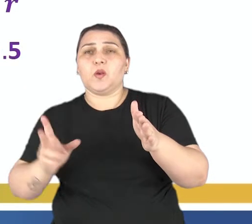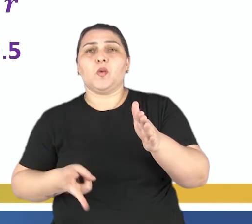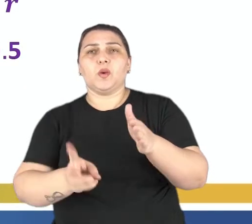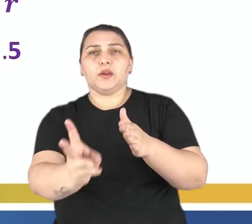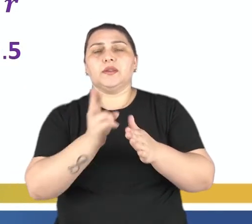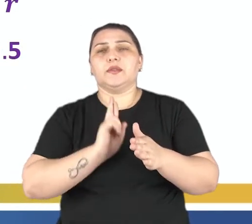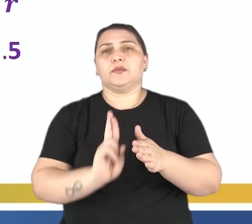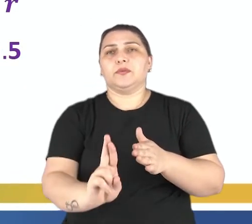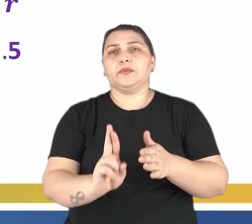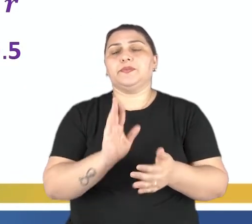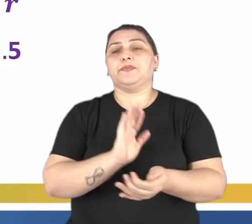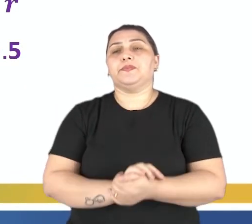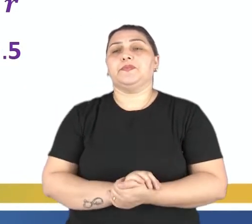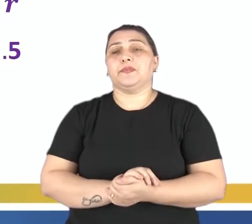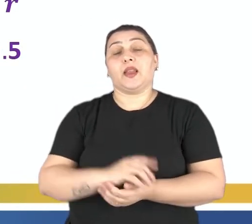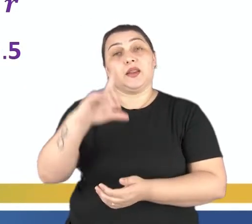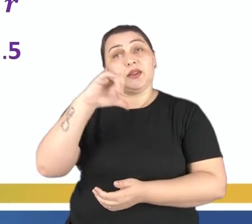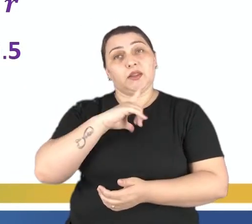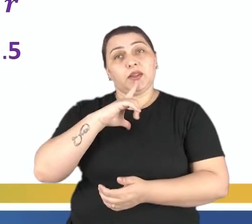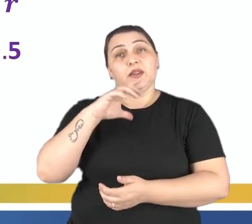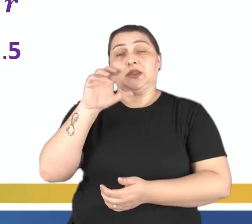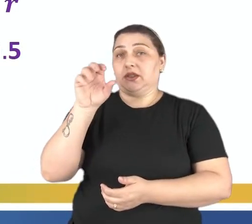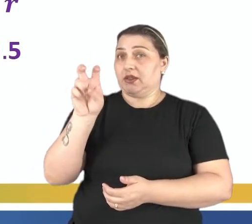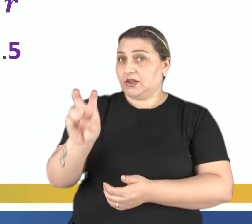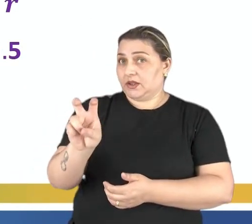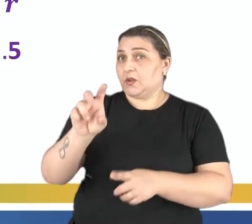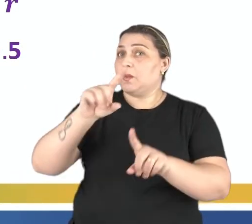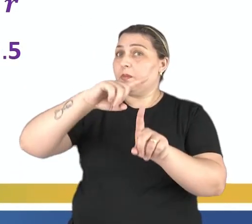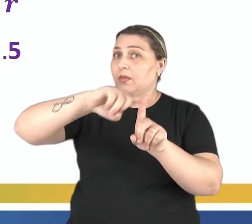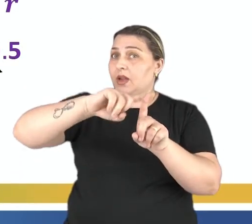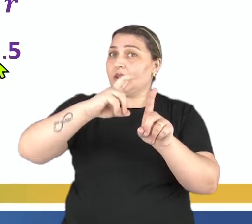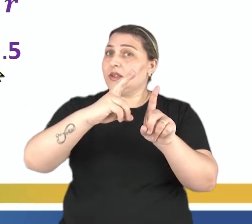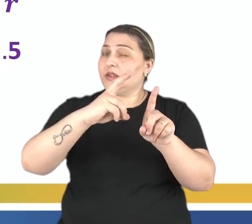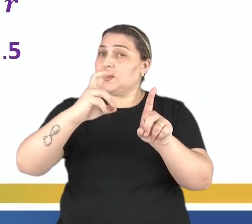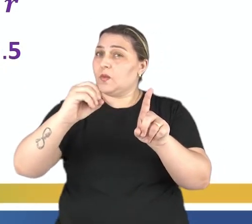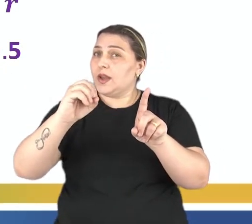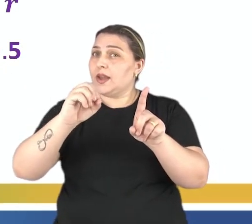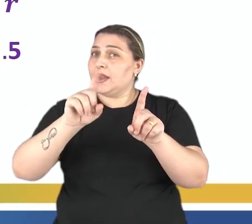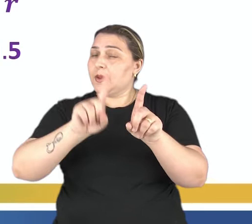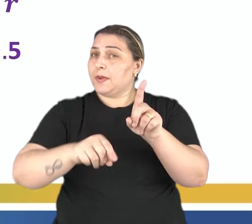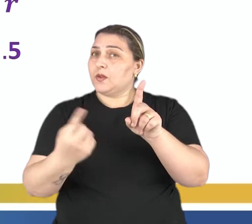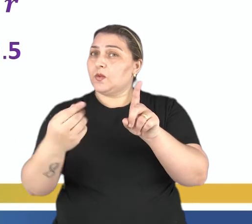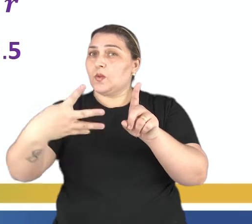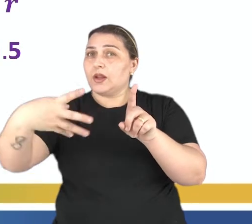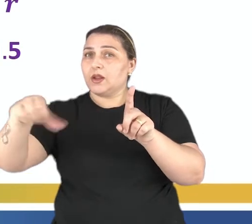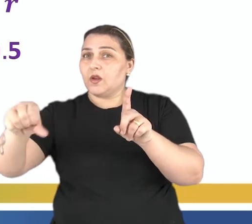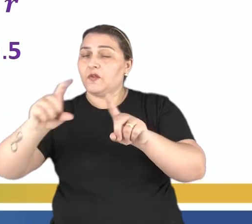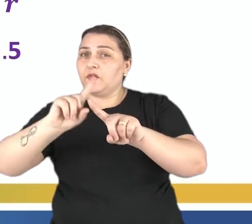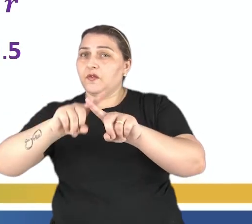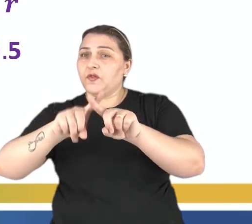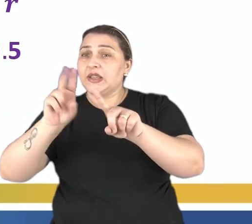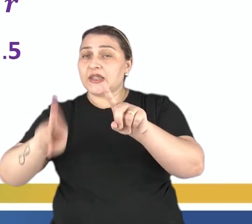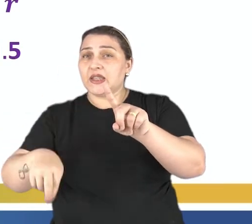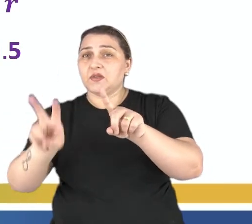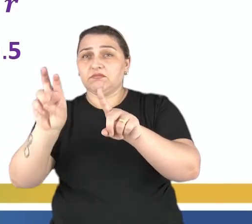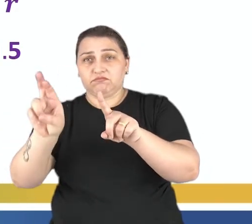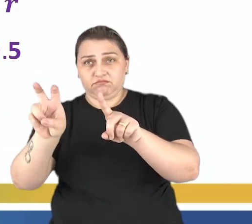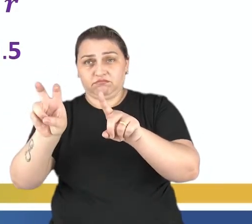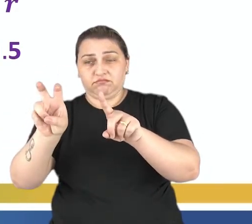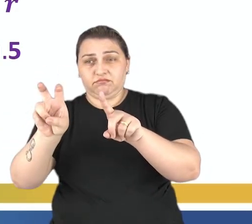continuidade à resolução, vamos ter 5 mais 50 menos 1, 49, vezes a razão, que é